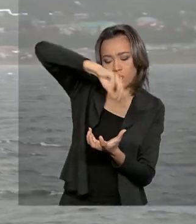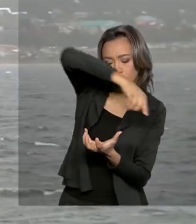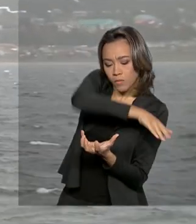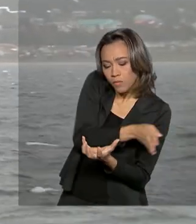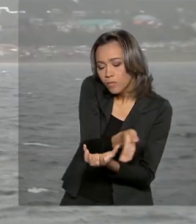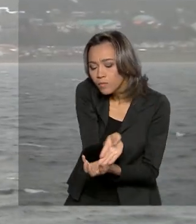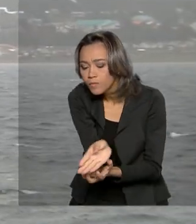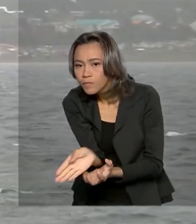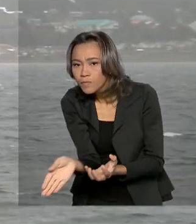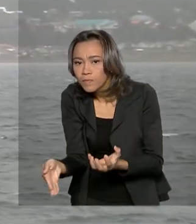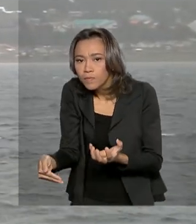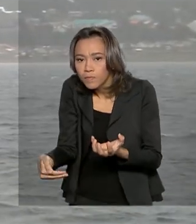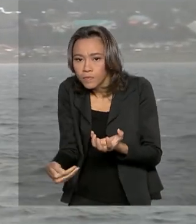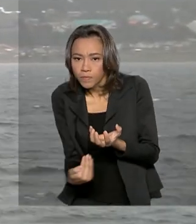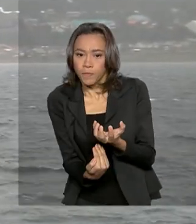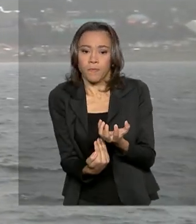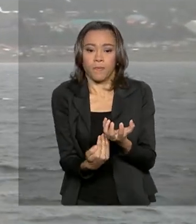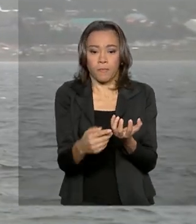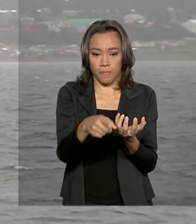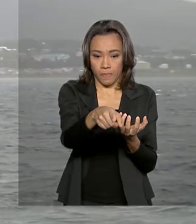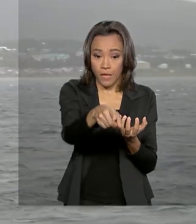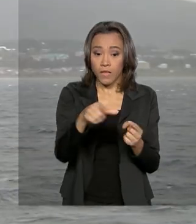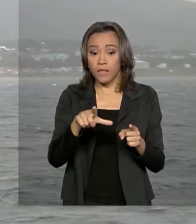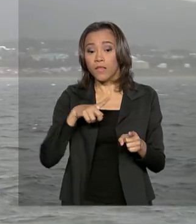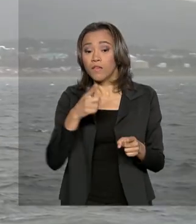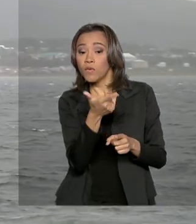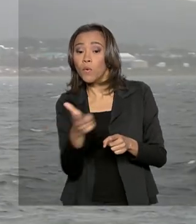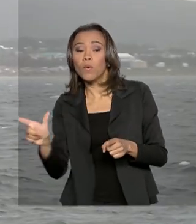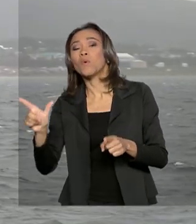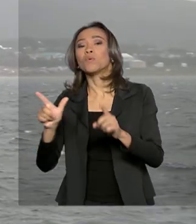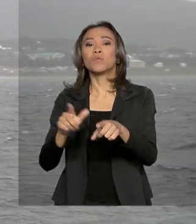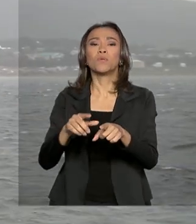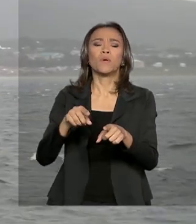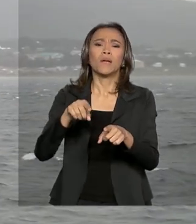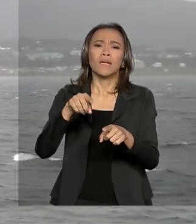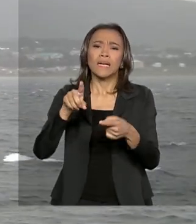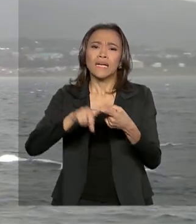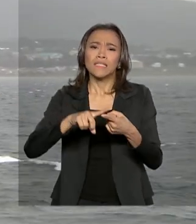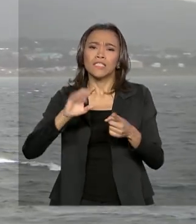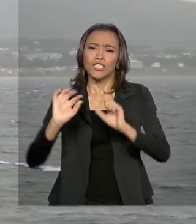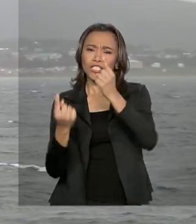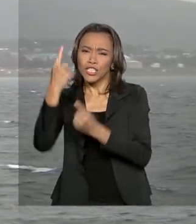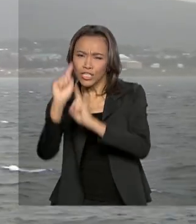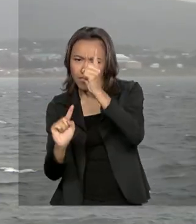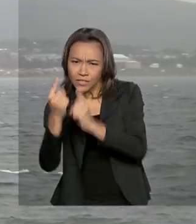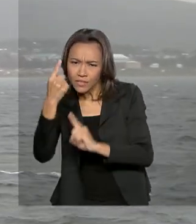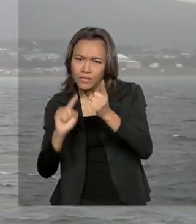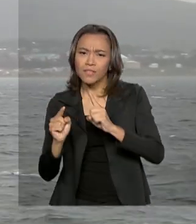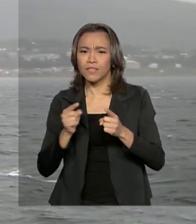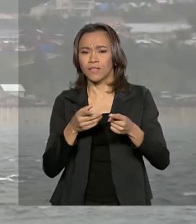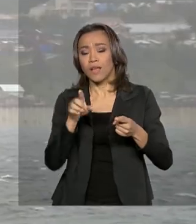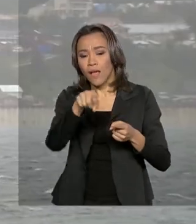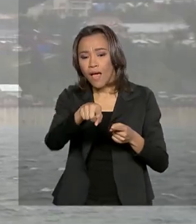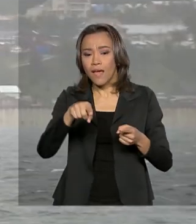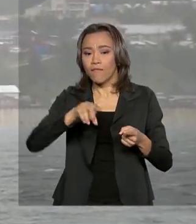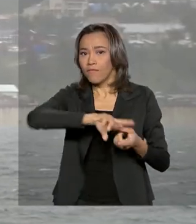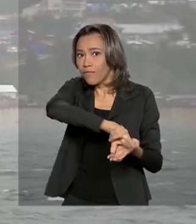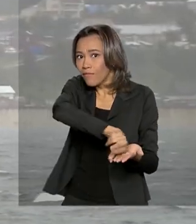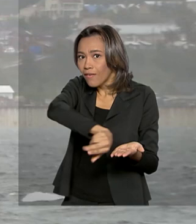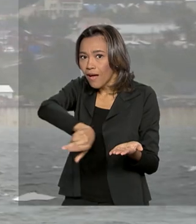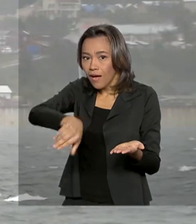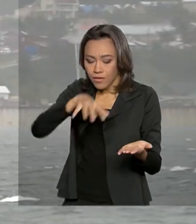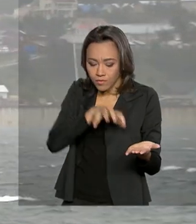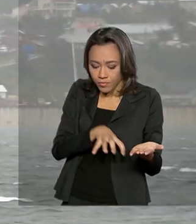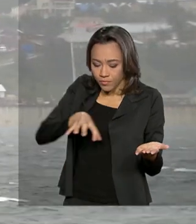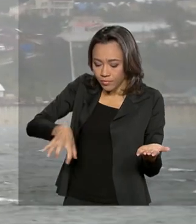viagem, o navio seguiu pelo Estreito de Magalhães, passando pelos canais chilenos, uma região cercada por ilhas que